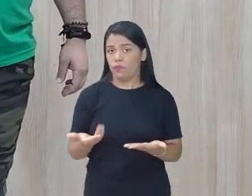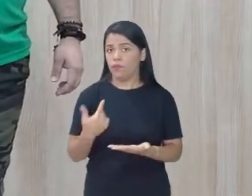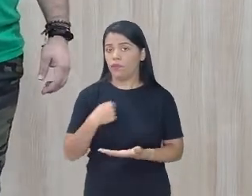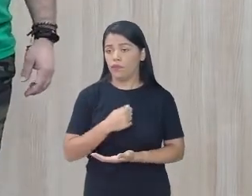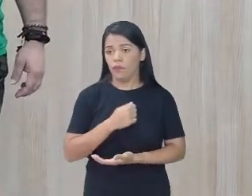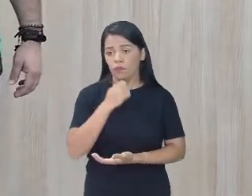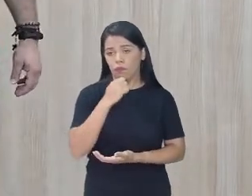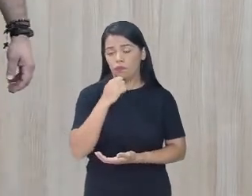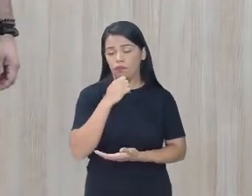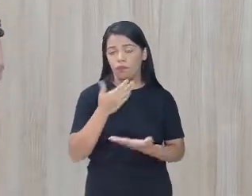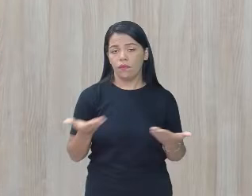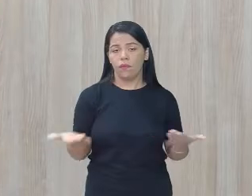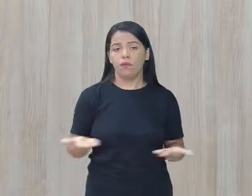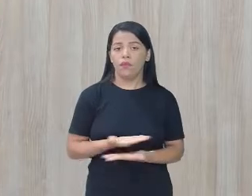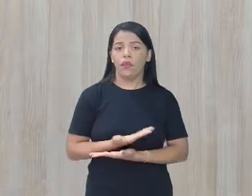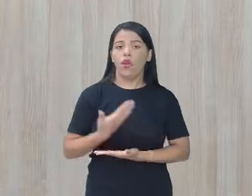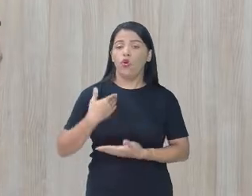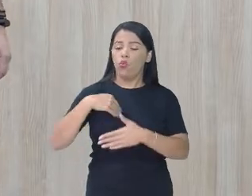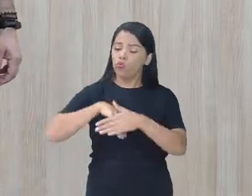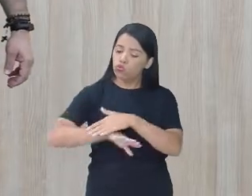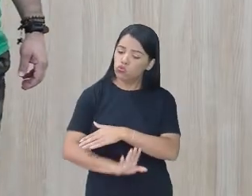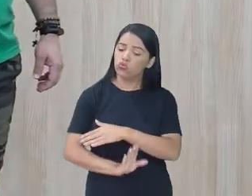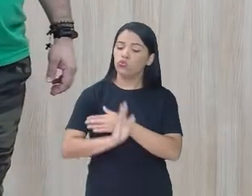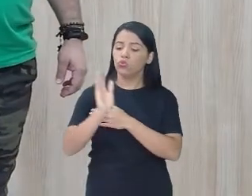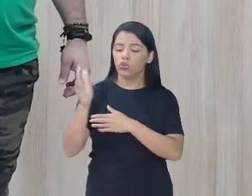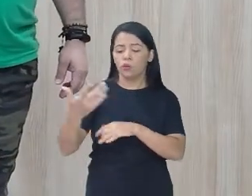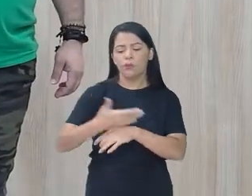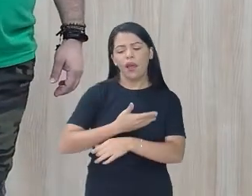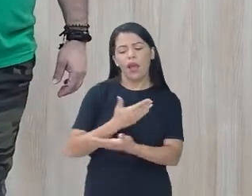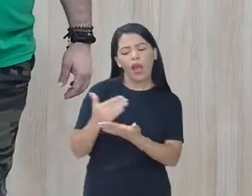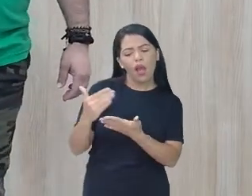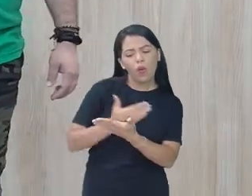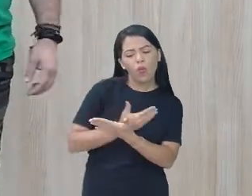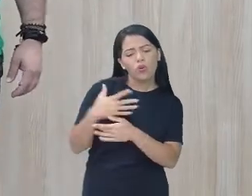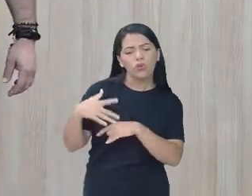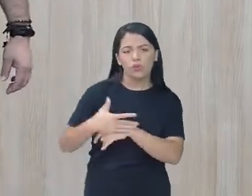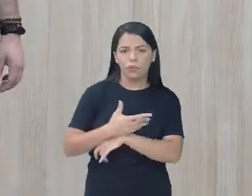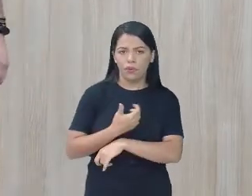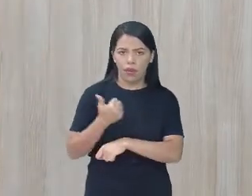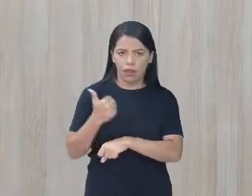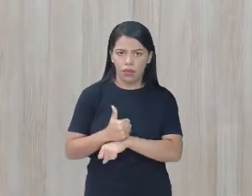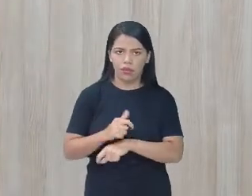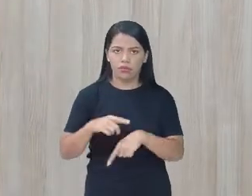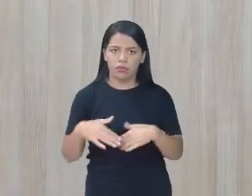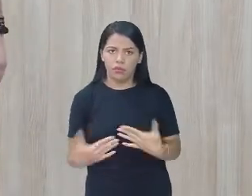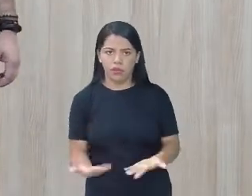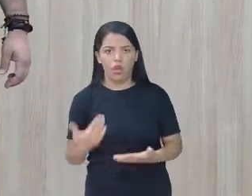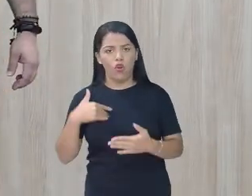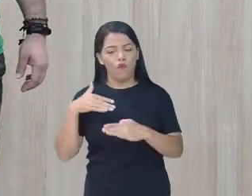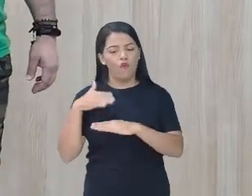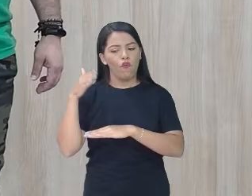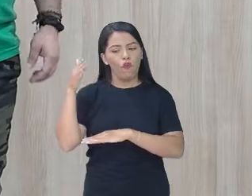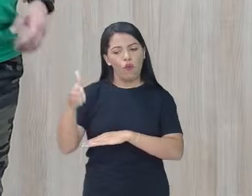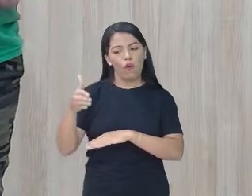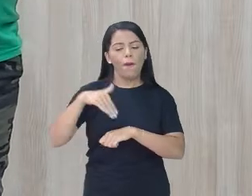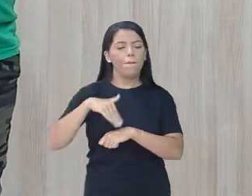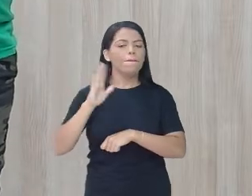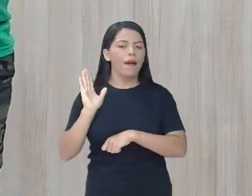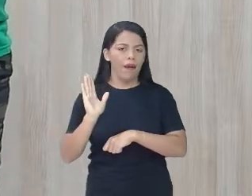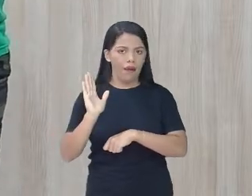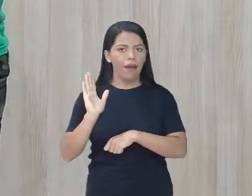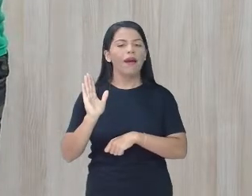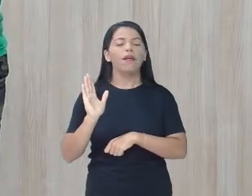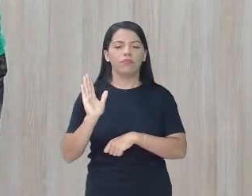ainda hoje eu costumo frequentar algumas praças, inclusive frequento, né, com maior